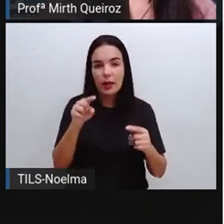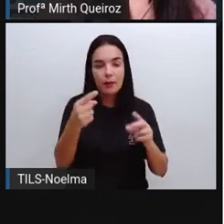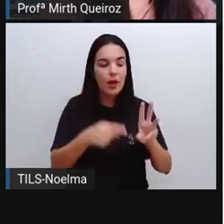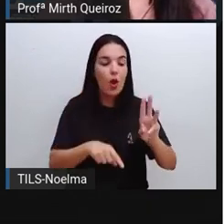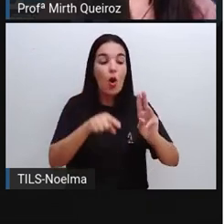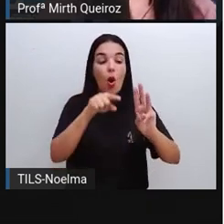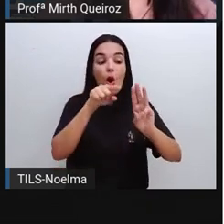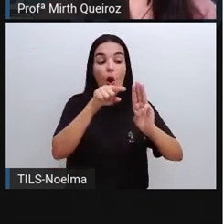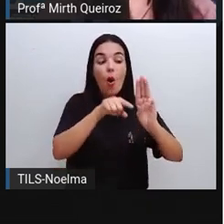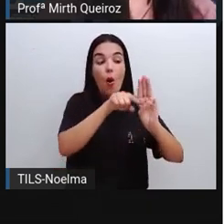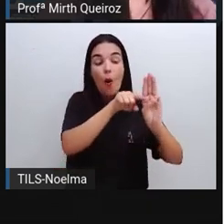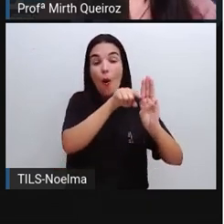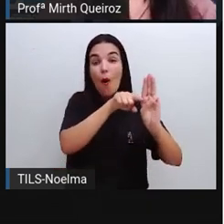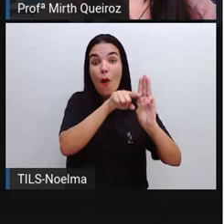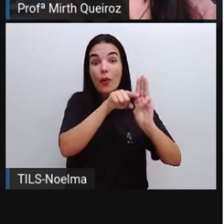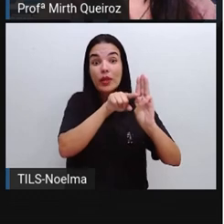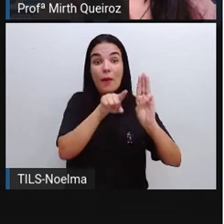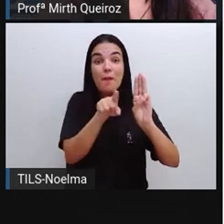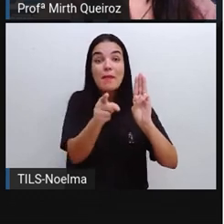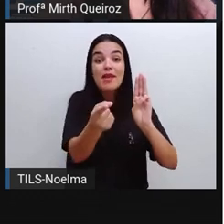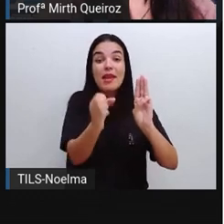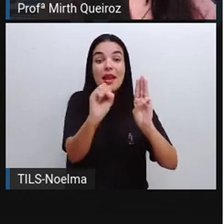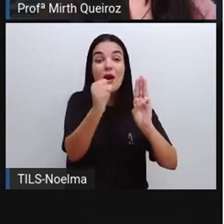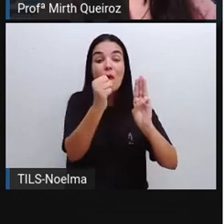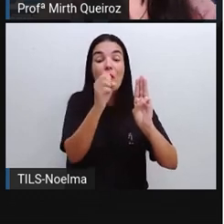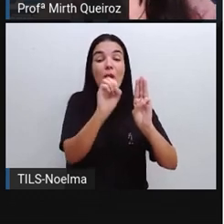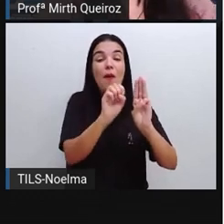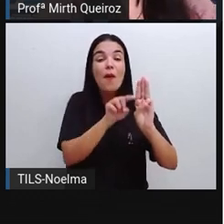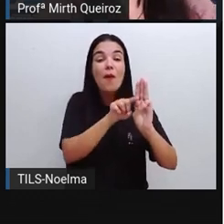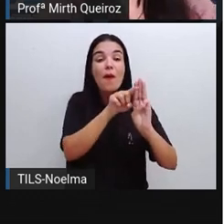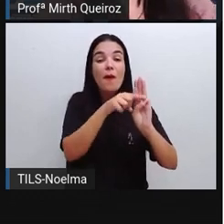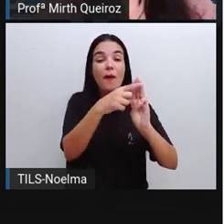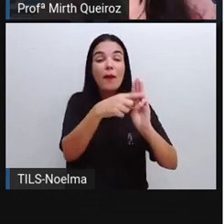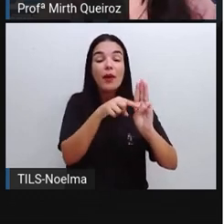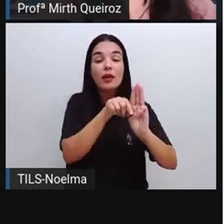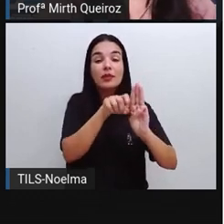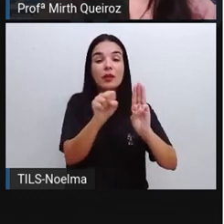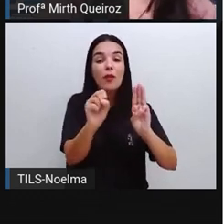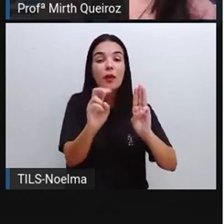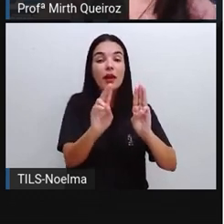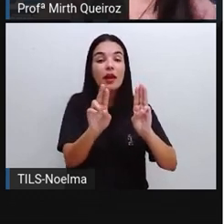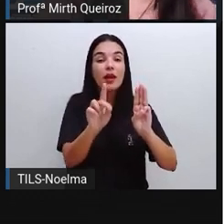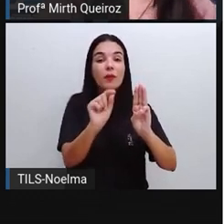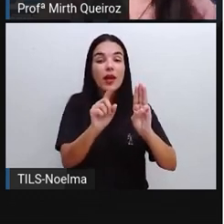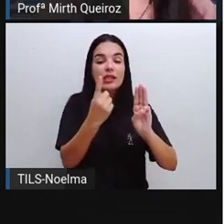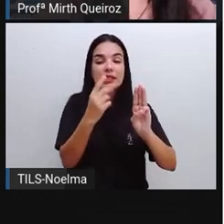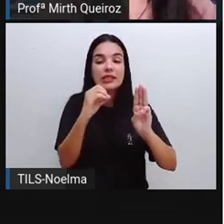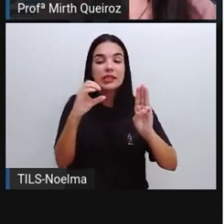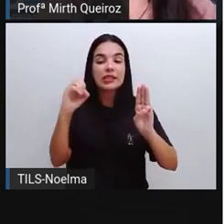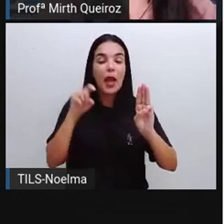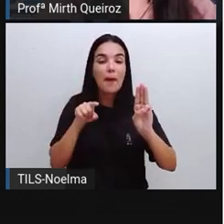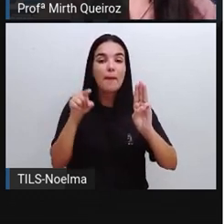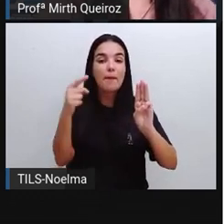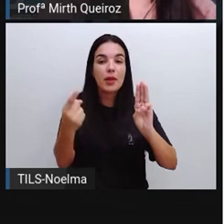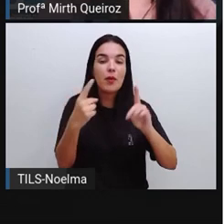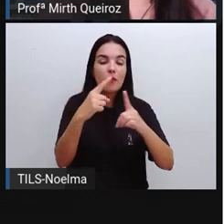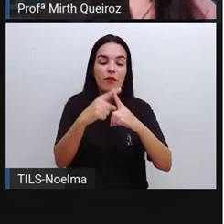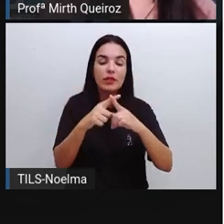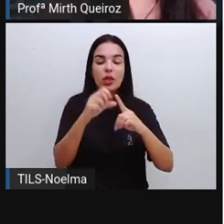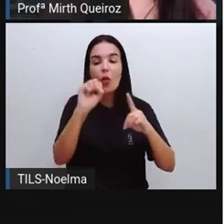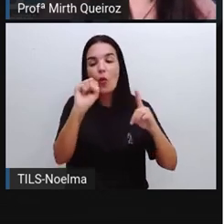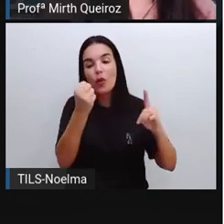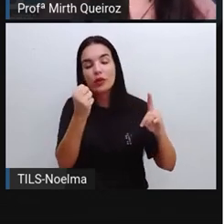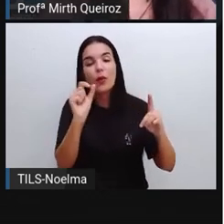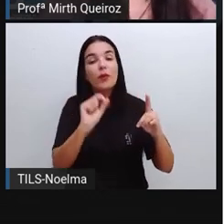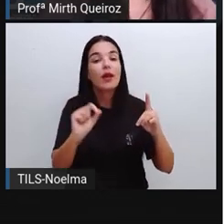70800 de milhar equivale cada centenas 100.000 cem mil vezes oito né só